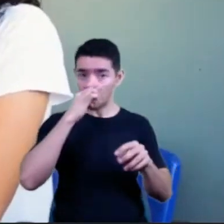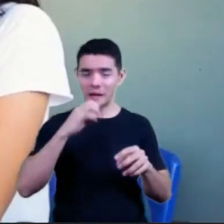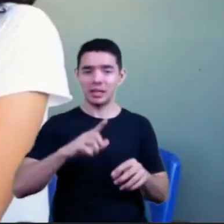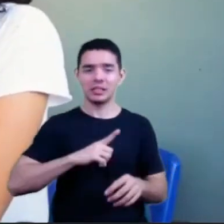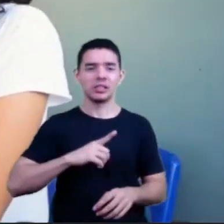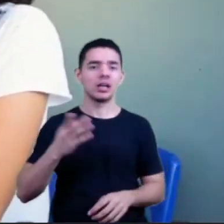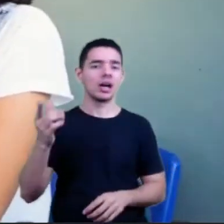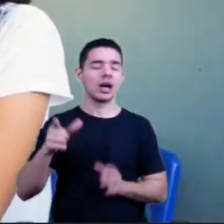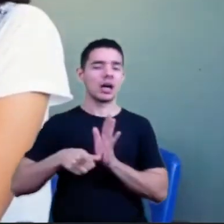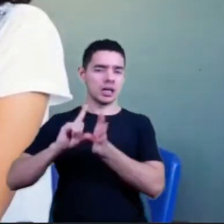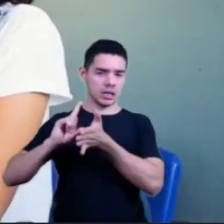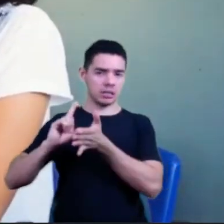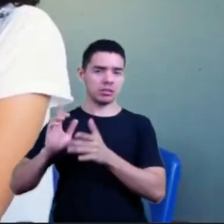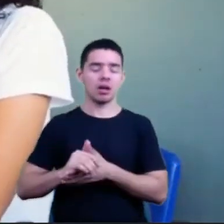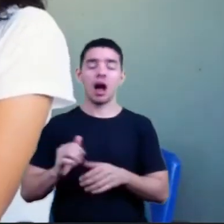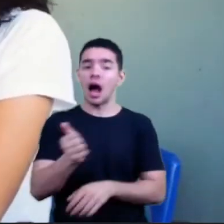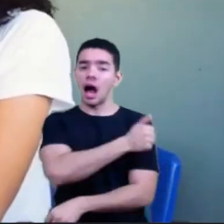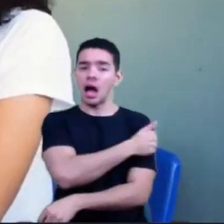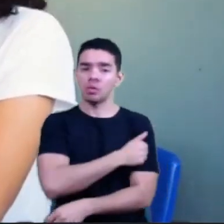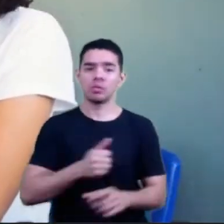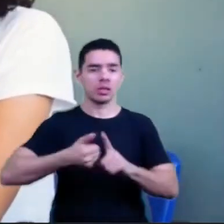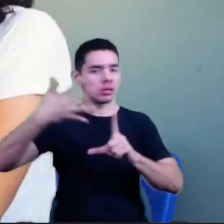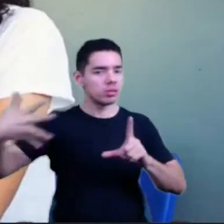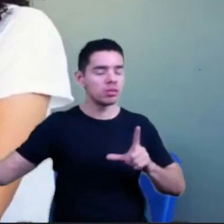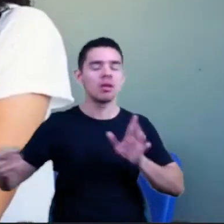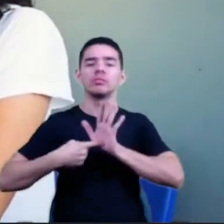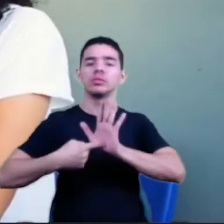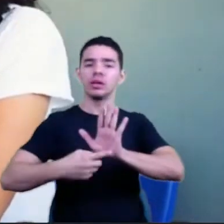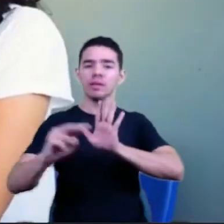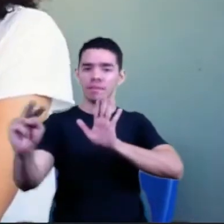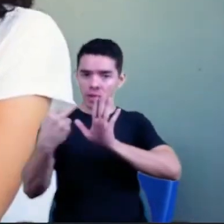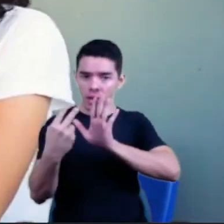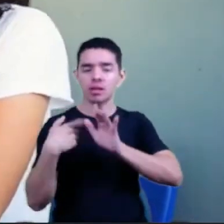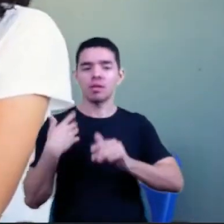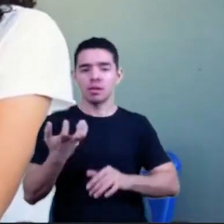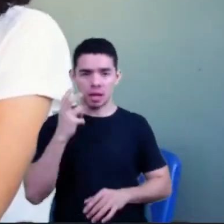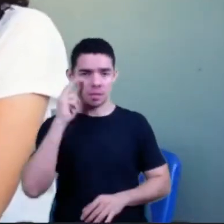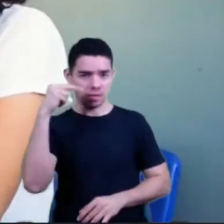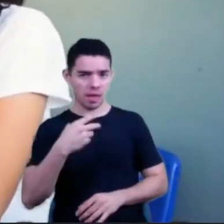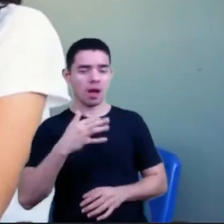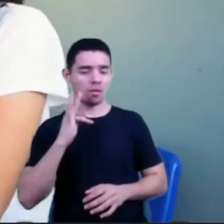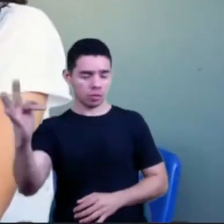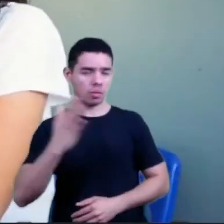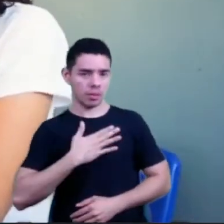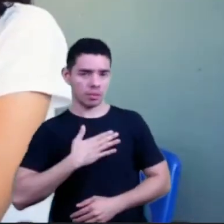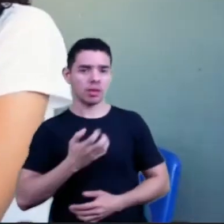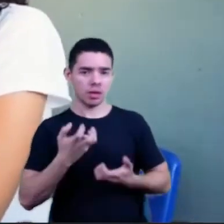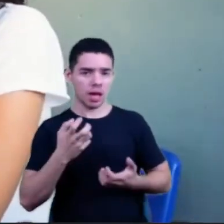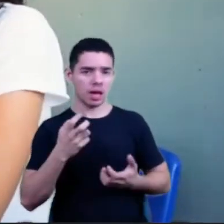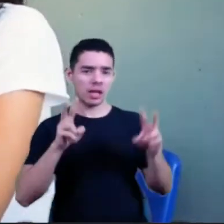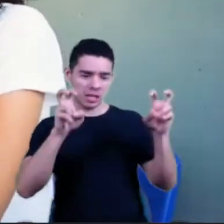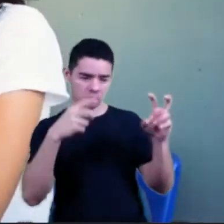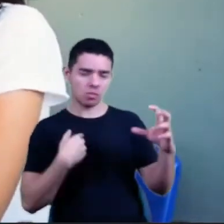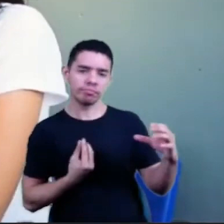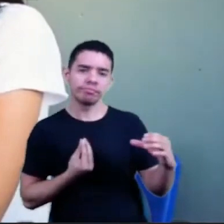então os alunos LGBTs eles estão se colocando, estão falando, eu não estou me vendo nesse assunto, eu quero me ver, já que é um futuro para mim, eu quero me ver nesse